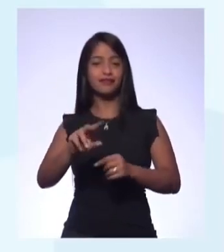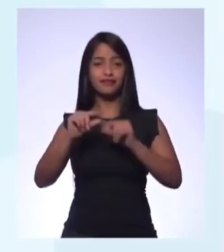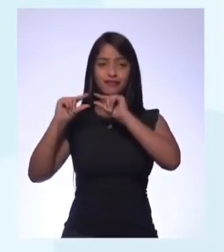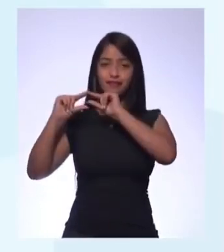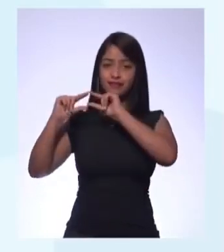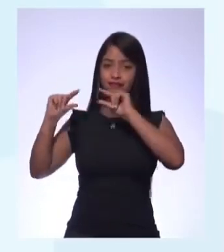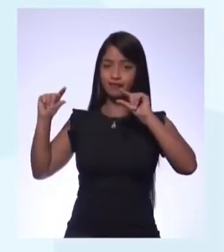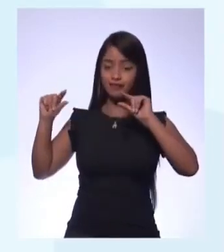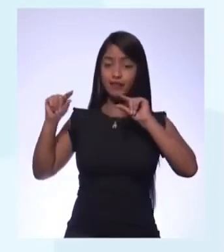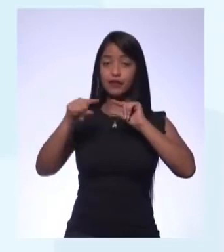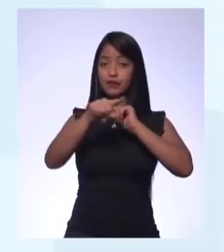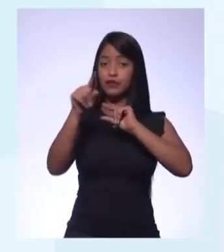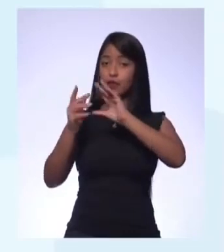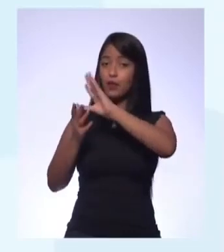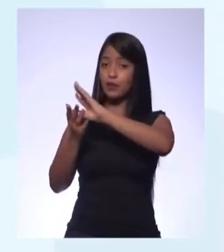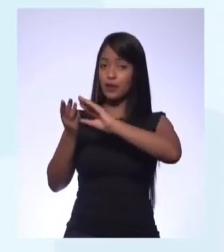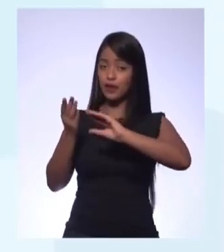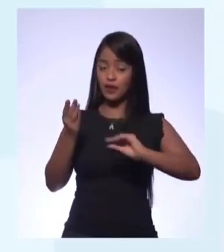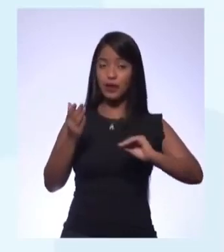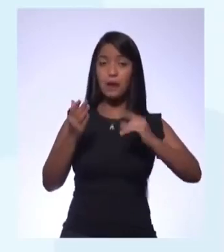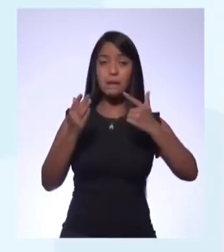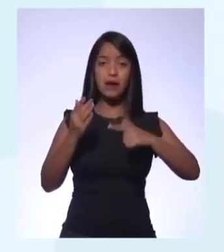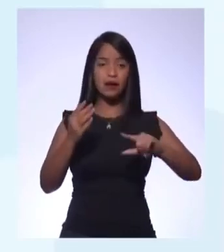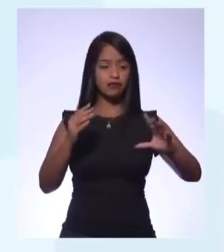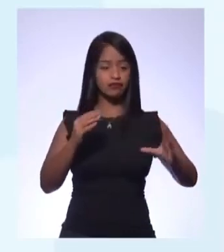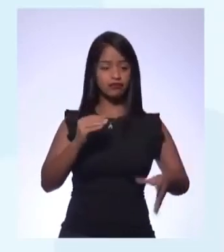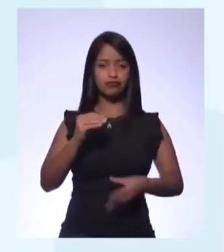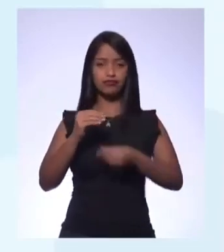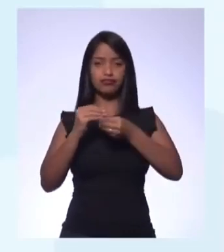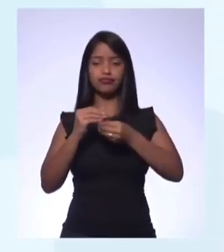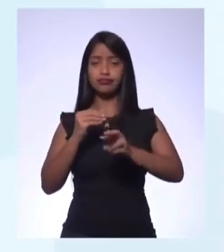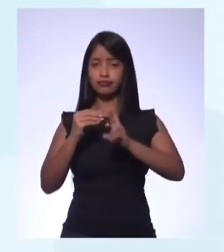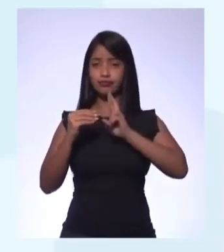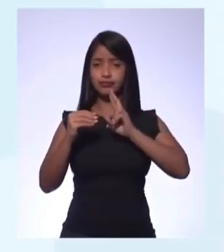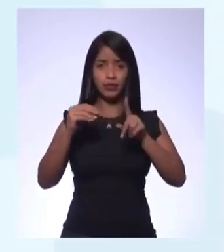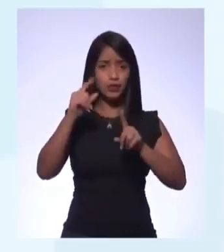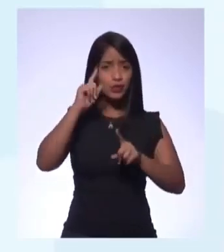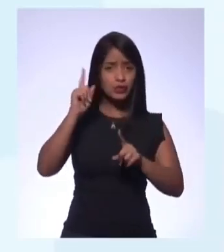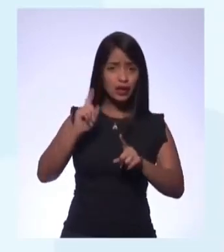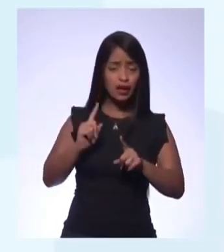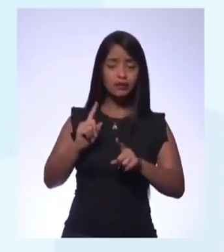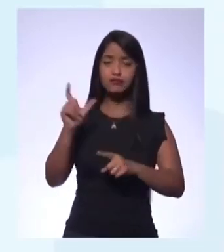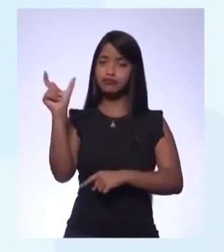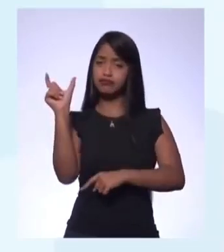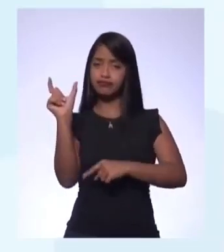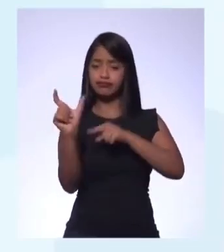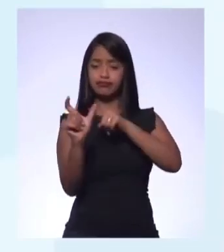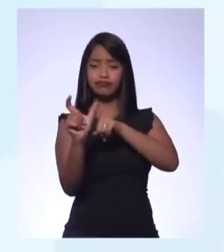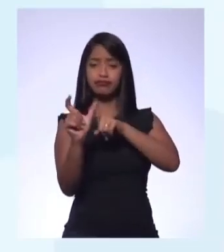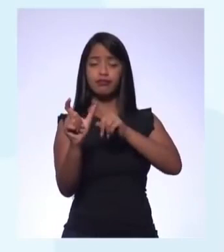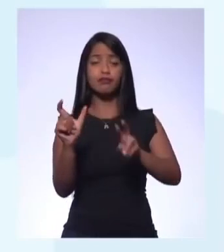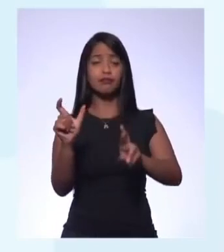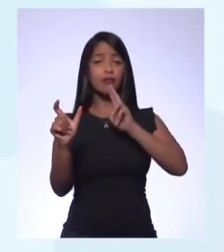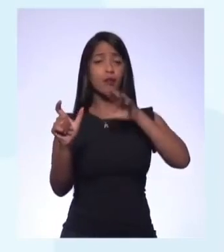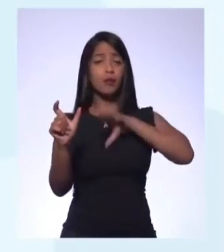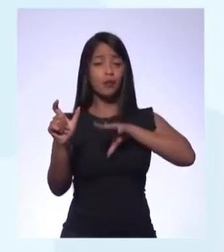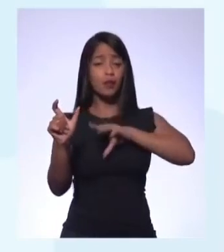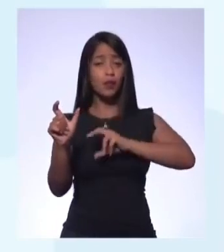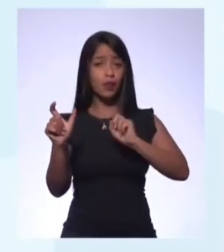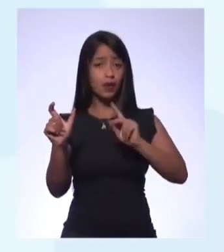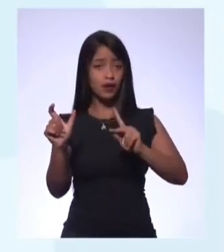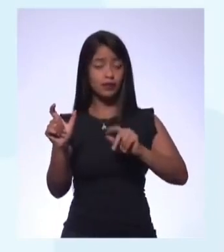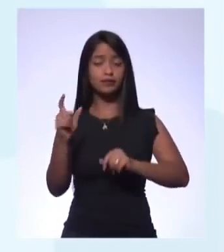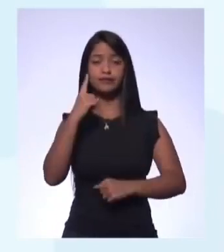resposta completa. E lembre-se, se você não souber, responde ali aquela lacuna em português. In my point of